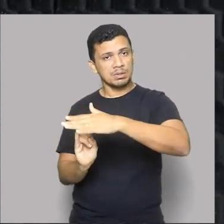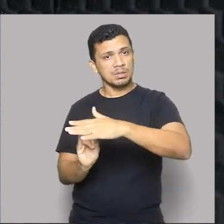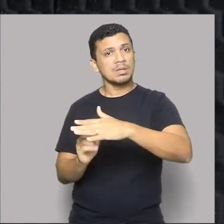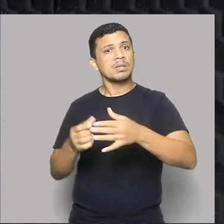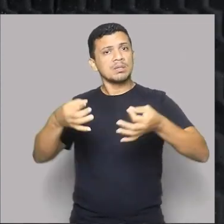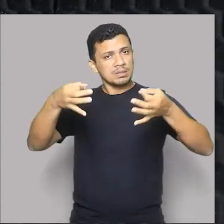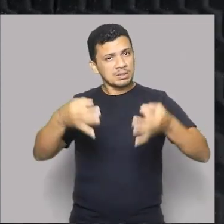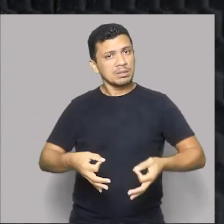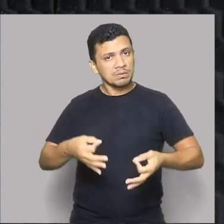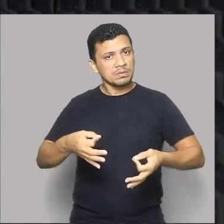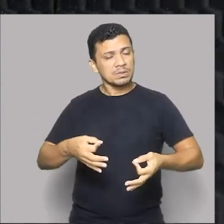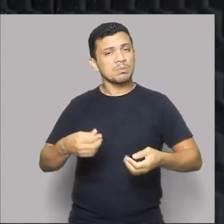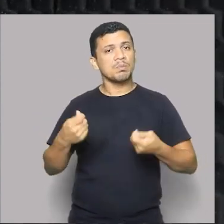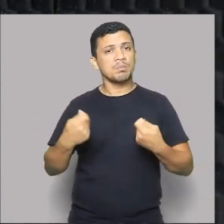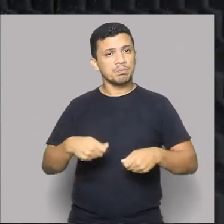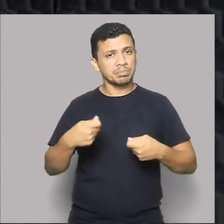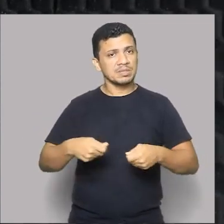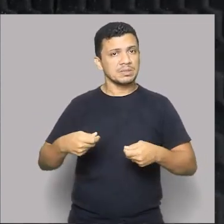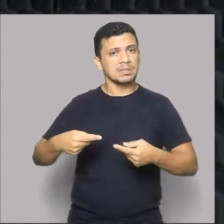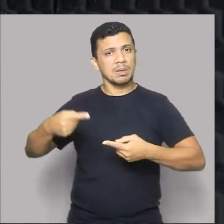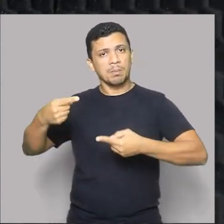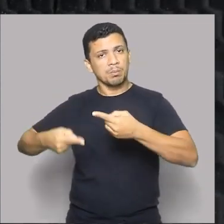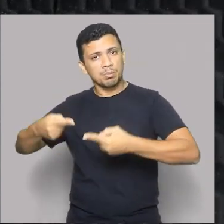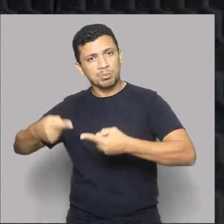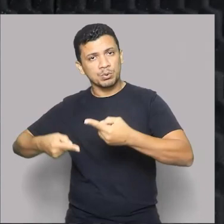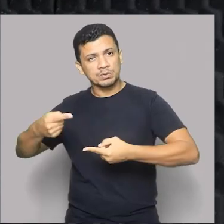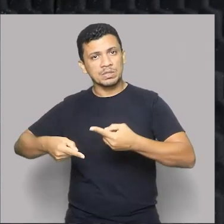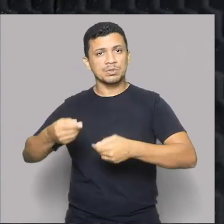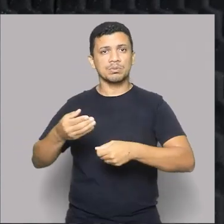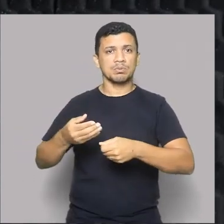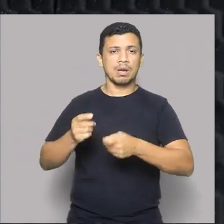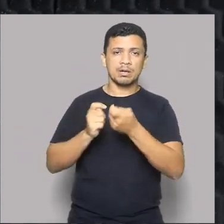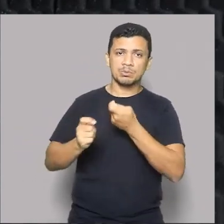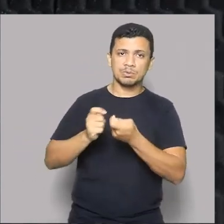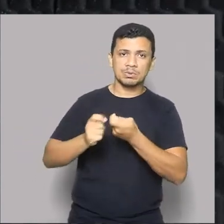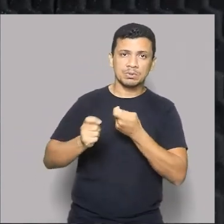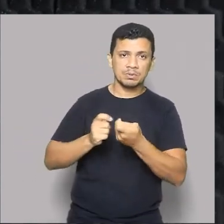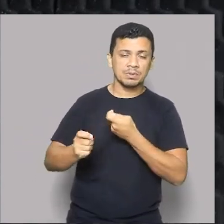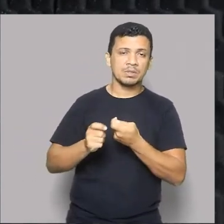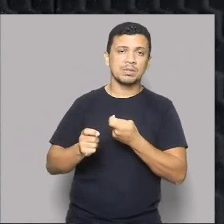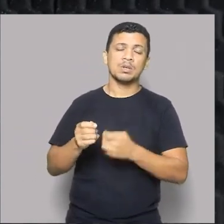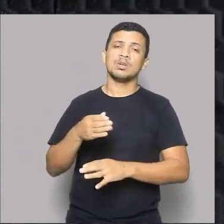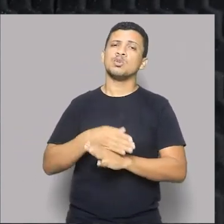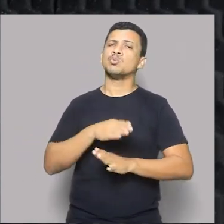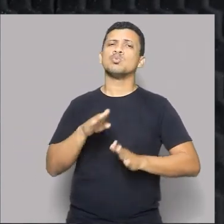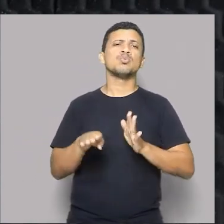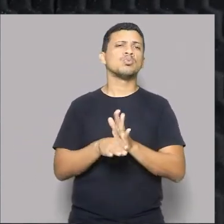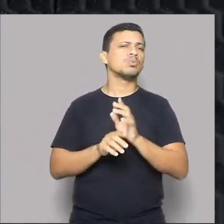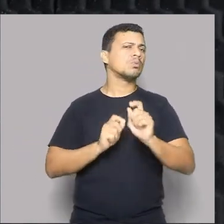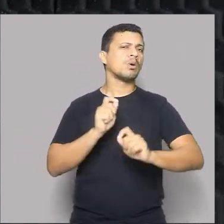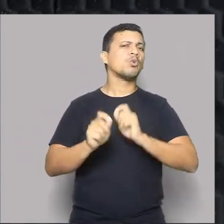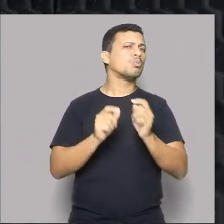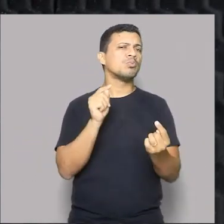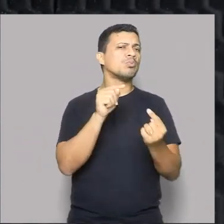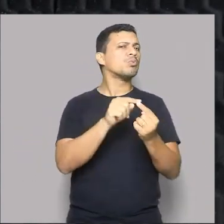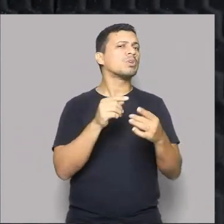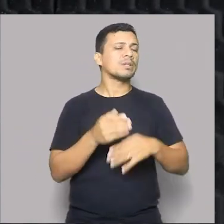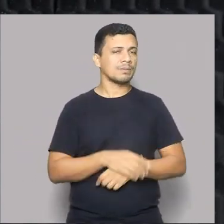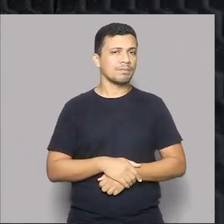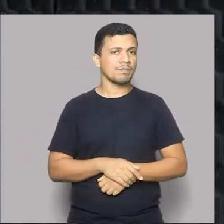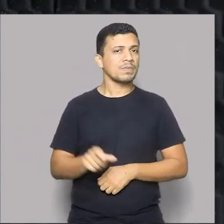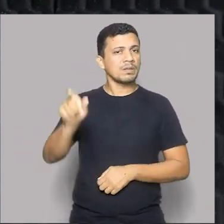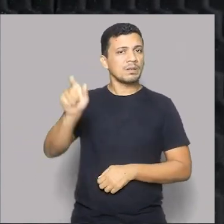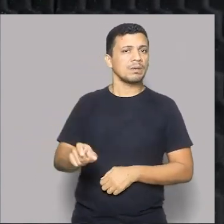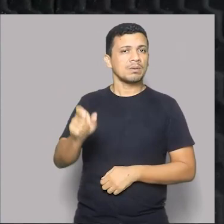políticas, ou seja, que devem haver atividades político-administrativas, isso tudo é para que este indivíduo exerça a